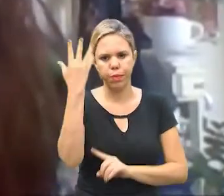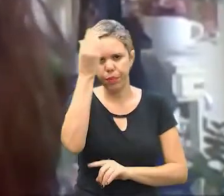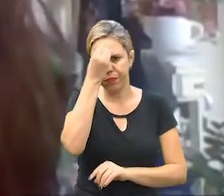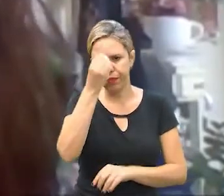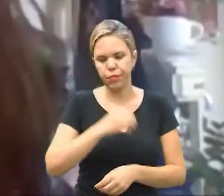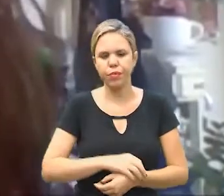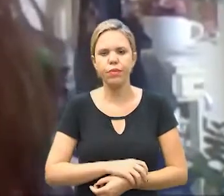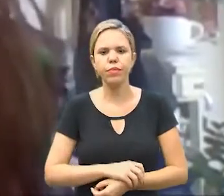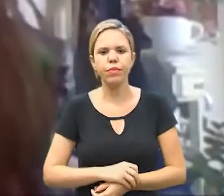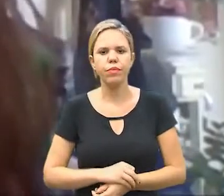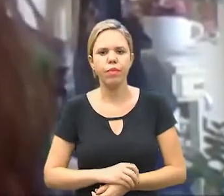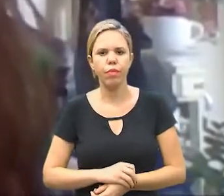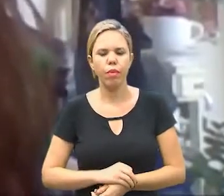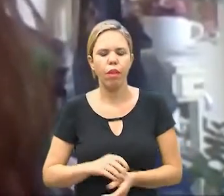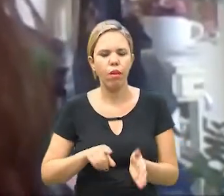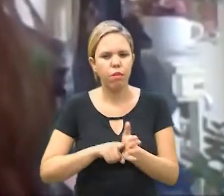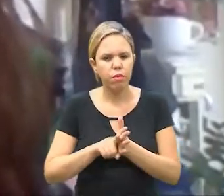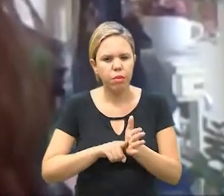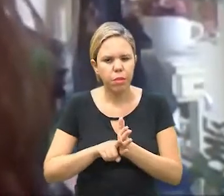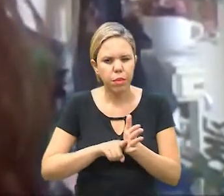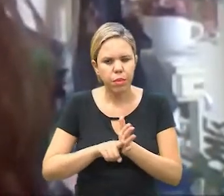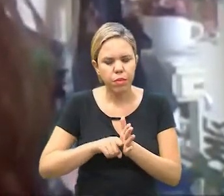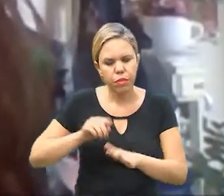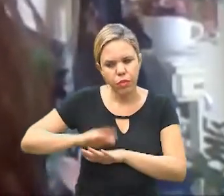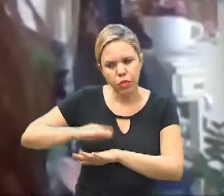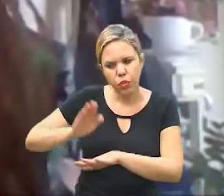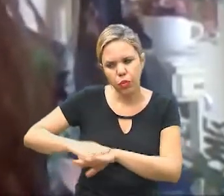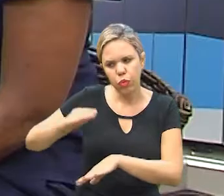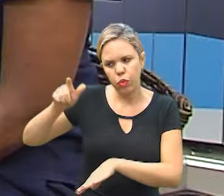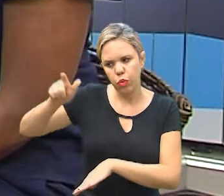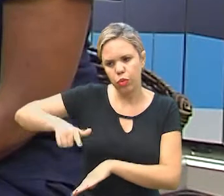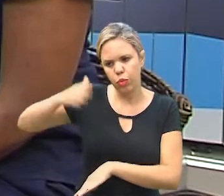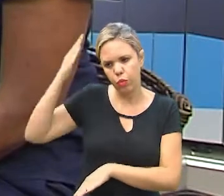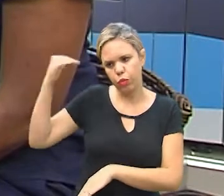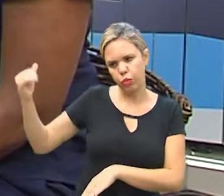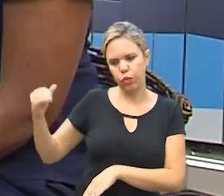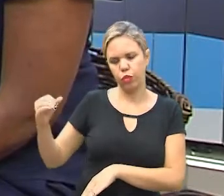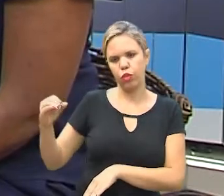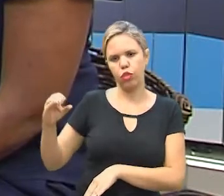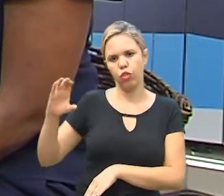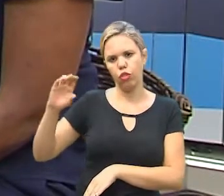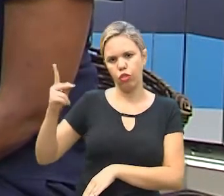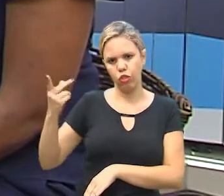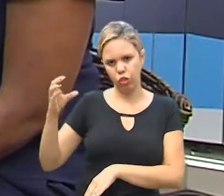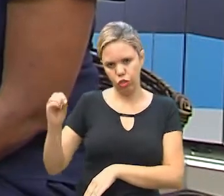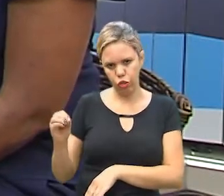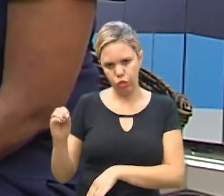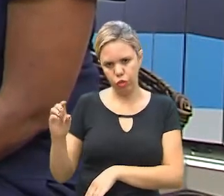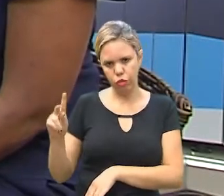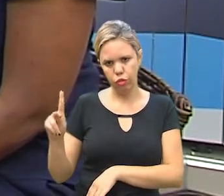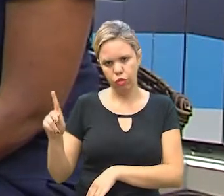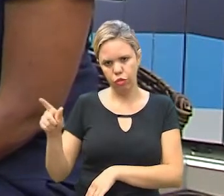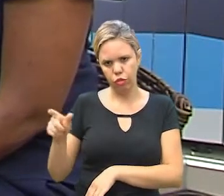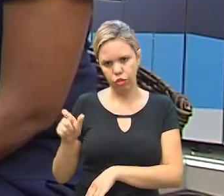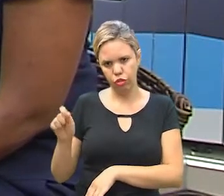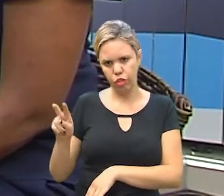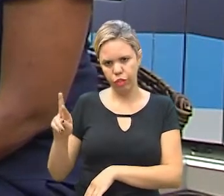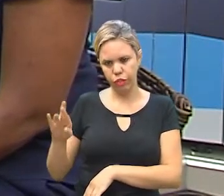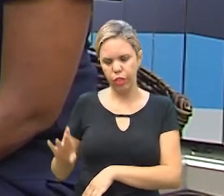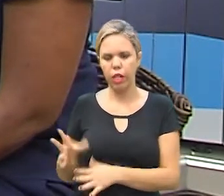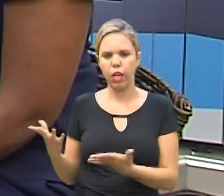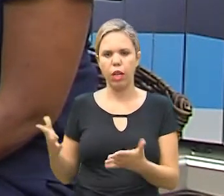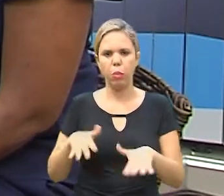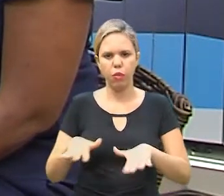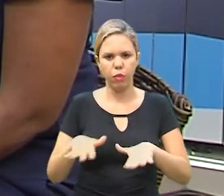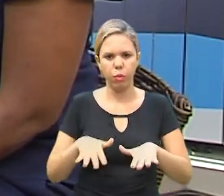Espírita. Aí, consultando o Chico Xavier, ele falou: por que você não coloca Movimento Assistencial? Porque o